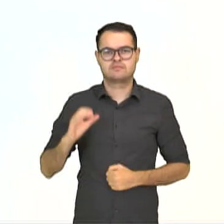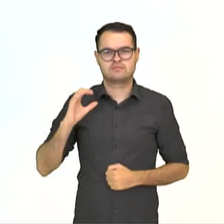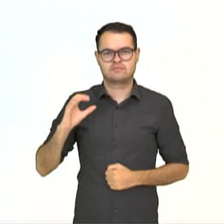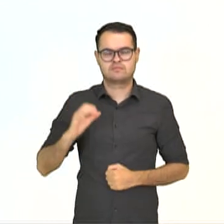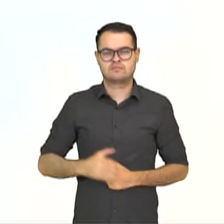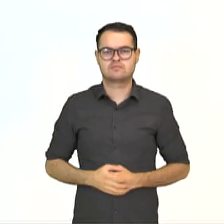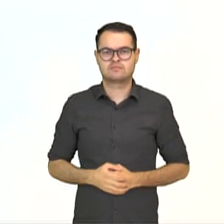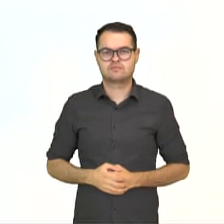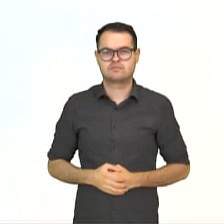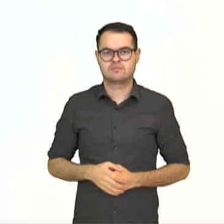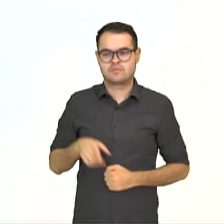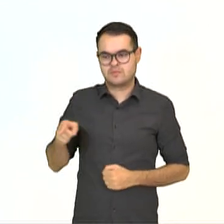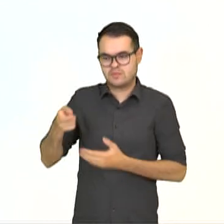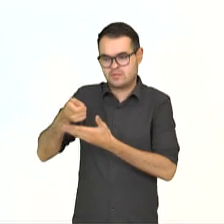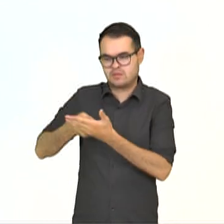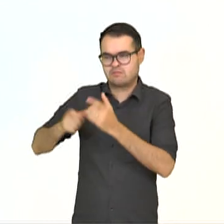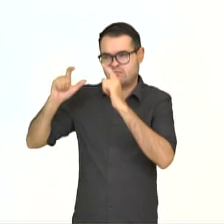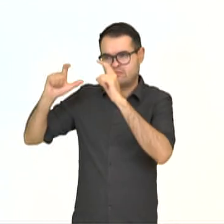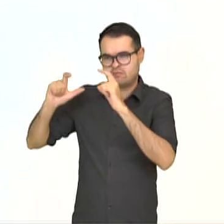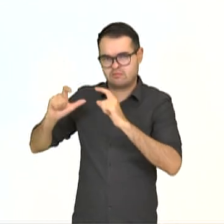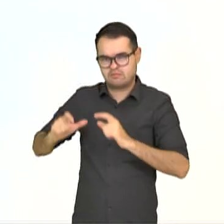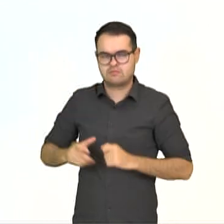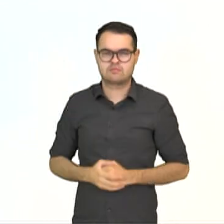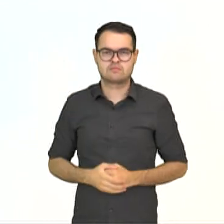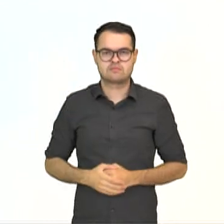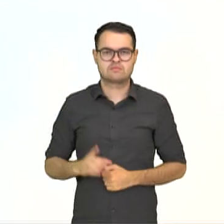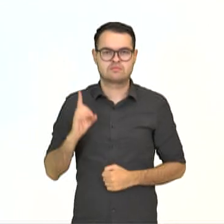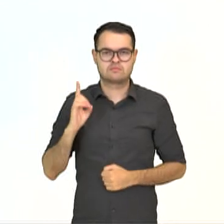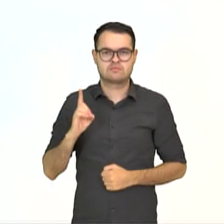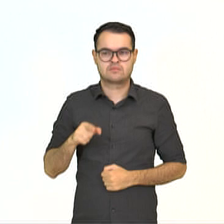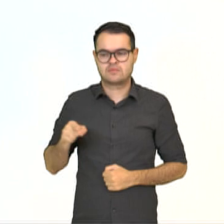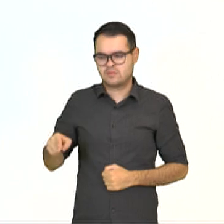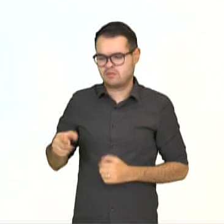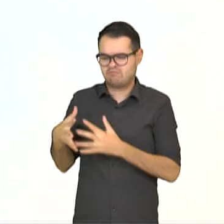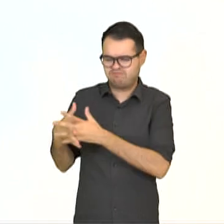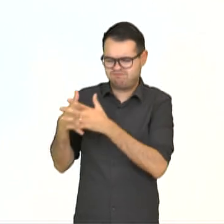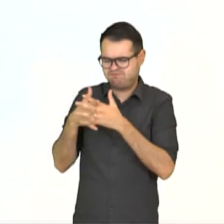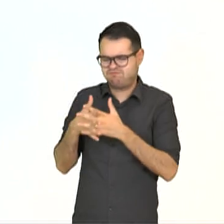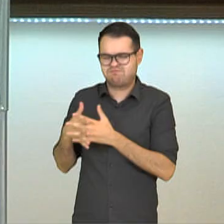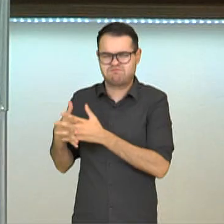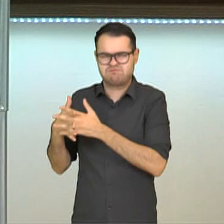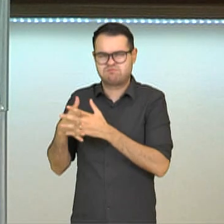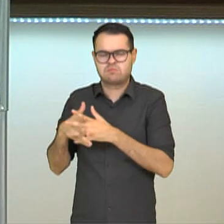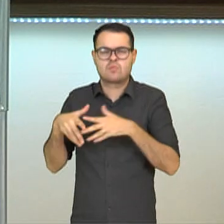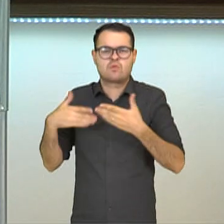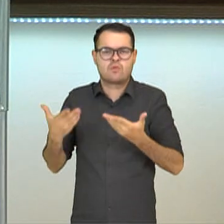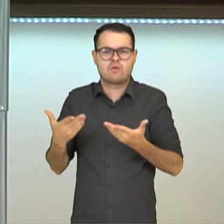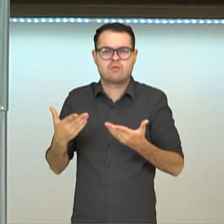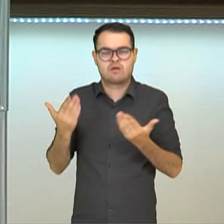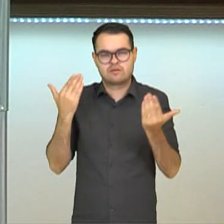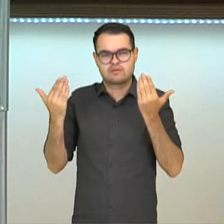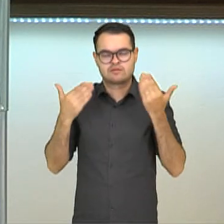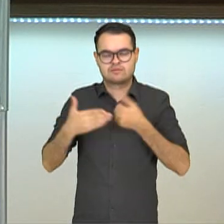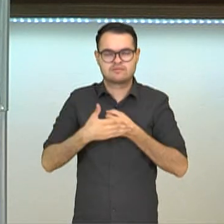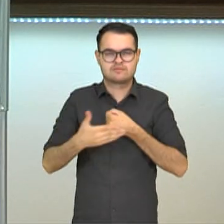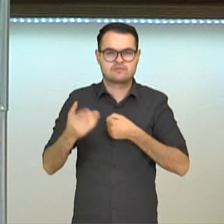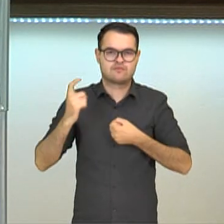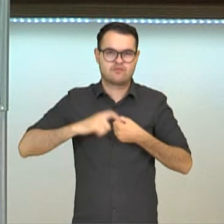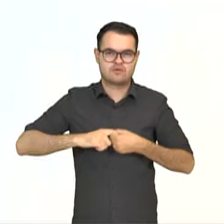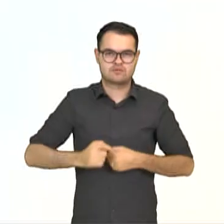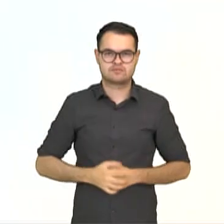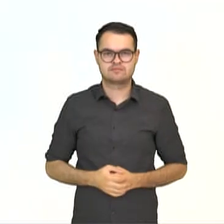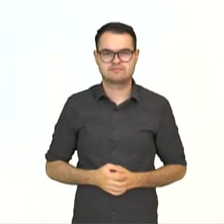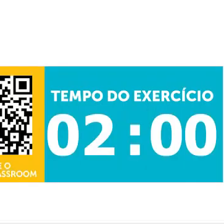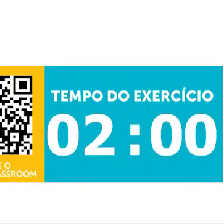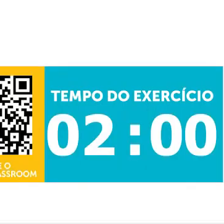ser escrita em versos. Ou letra D, ser muito complexo. Analise e daqui a pouquinho eu retorno com a